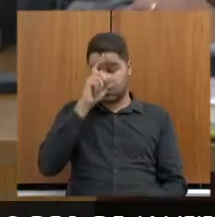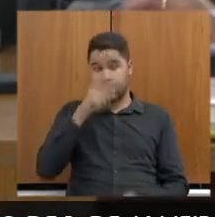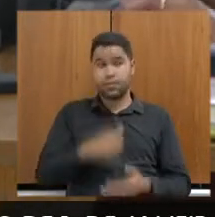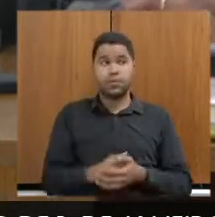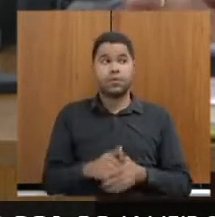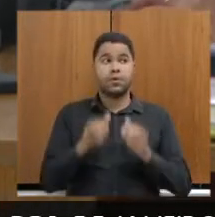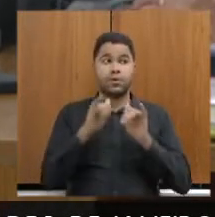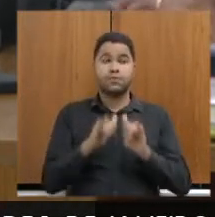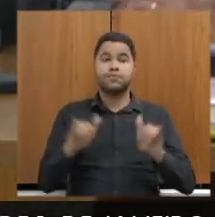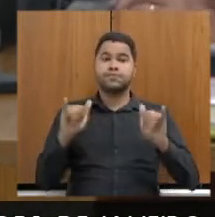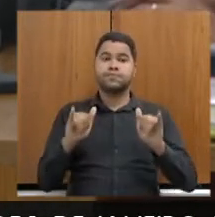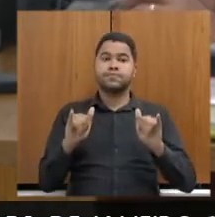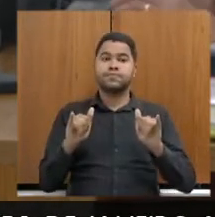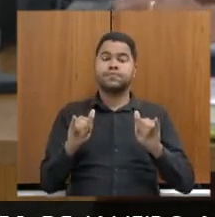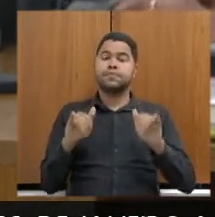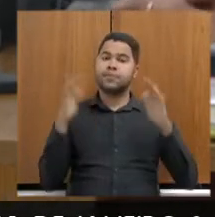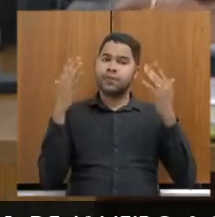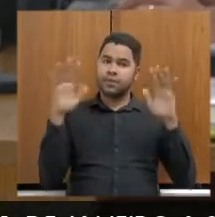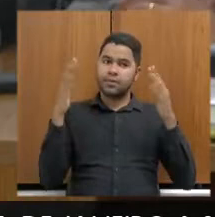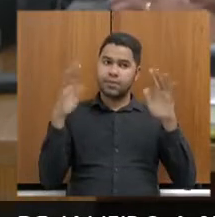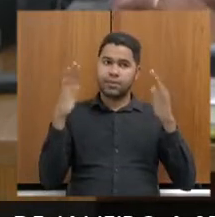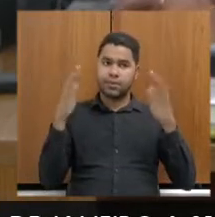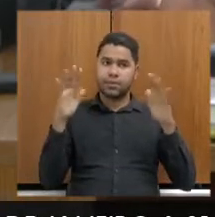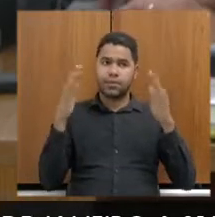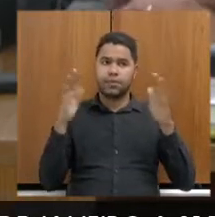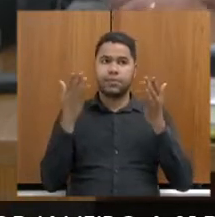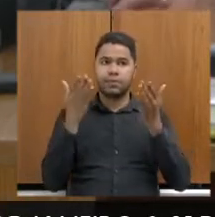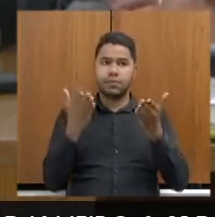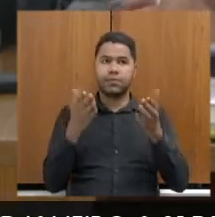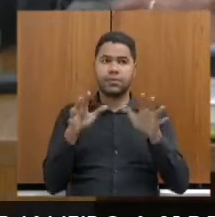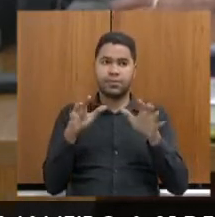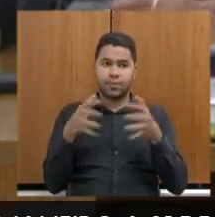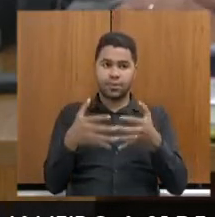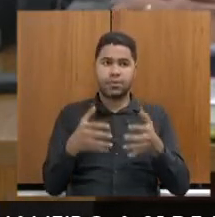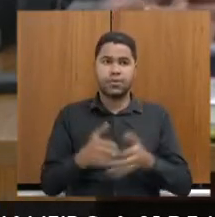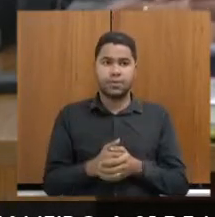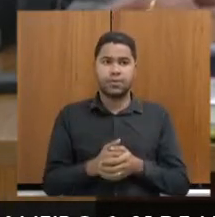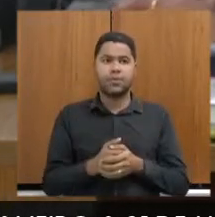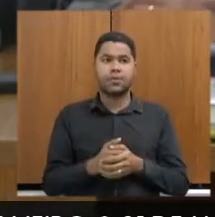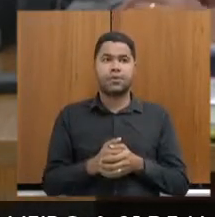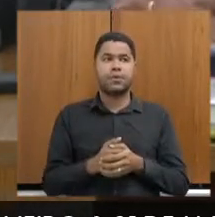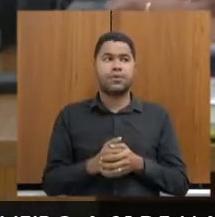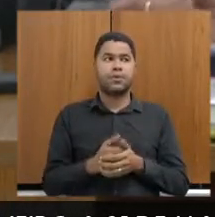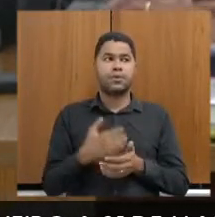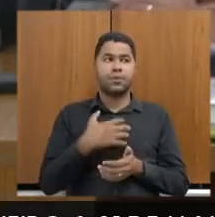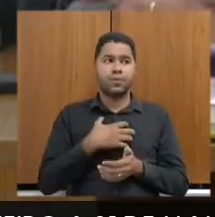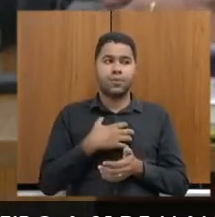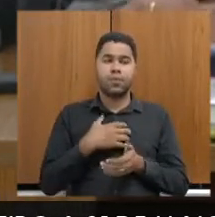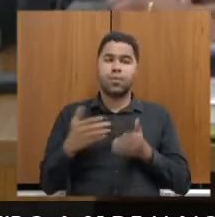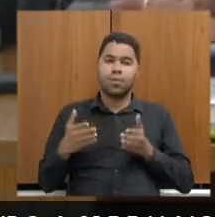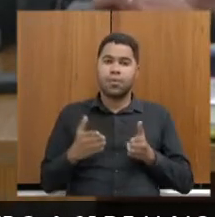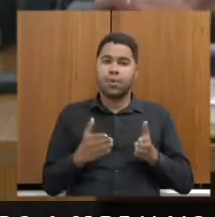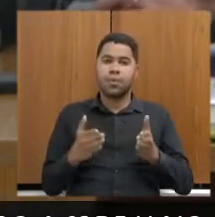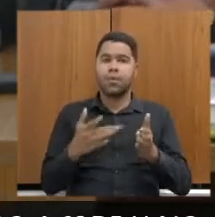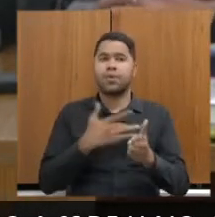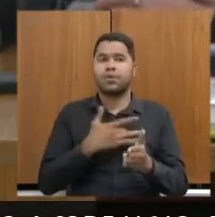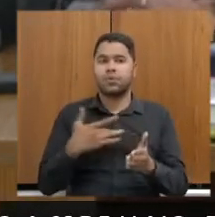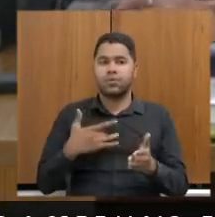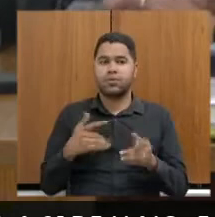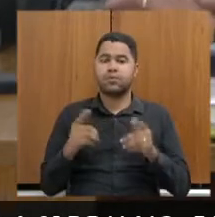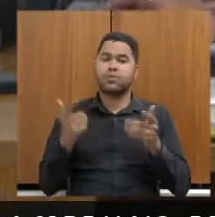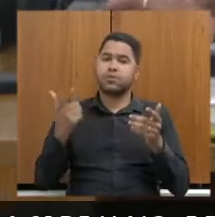e dizer que é parabéns parabéns para você parabéns para sua equipe pela forma com que conduziu à saúde